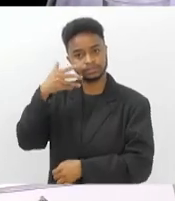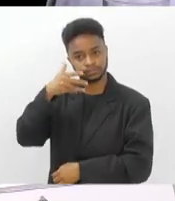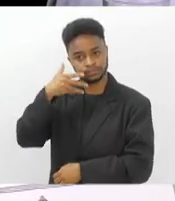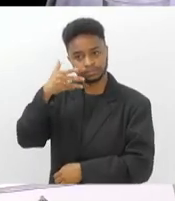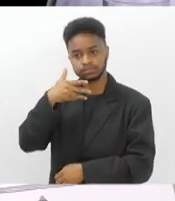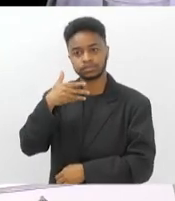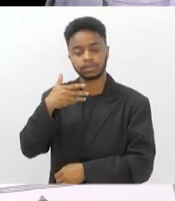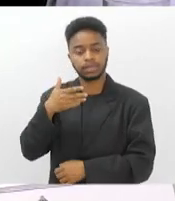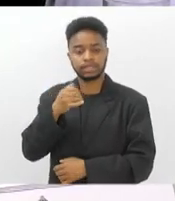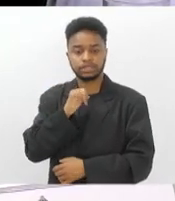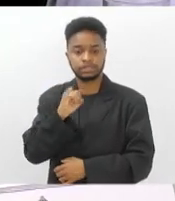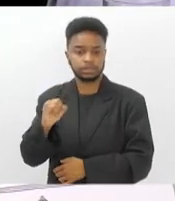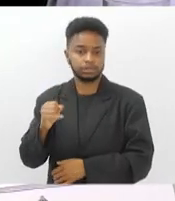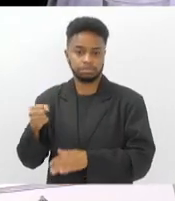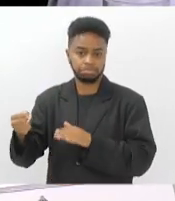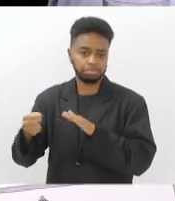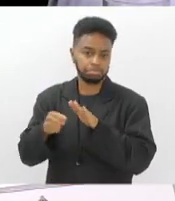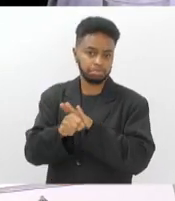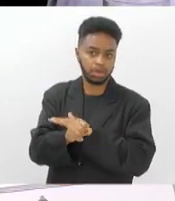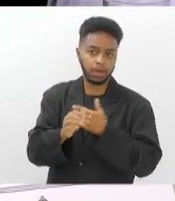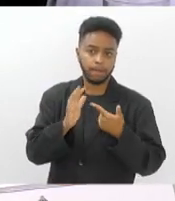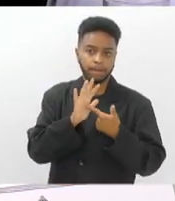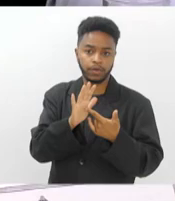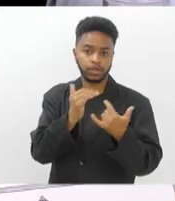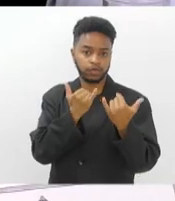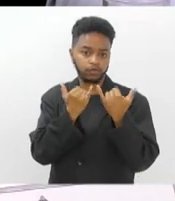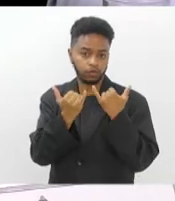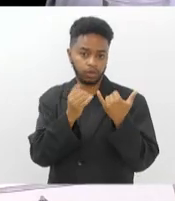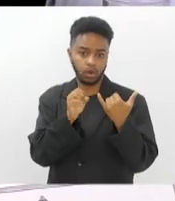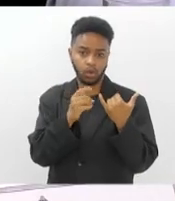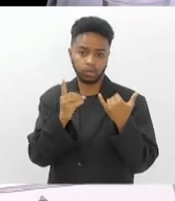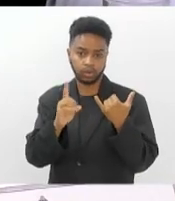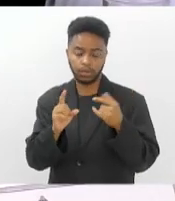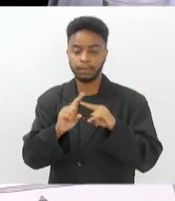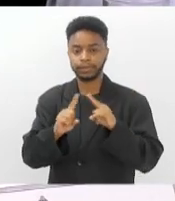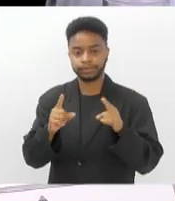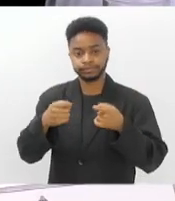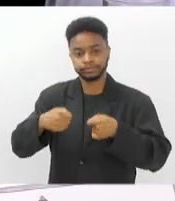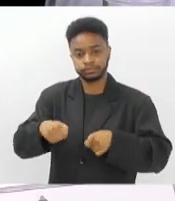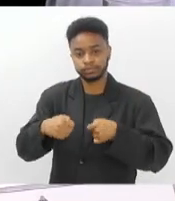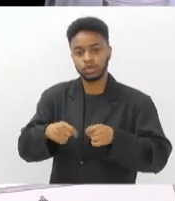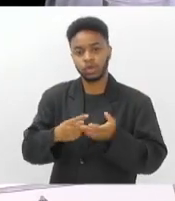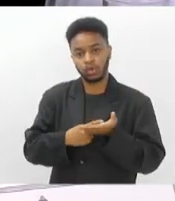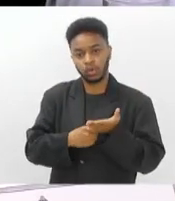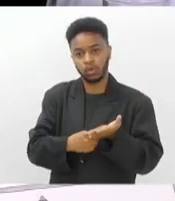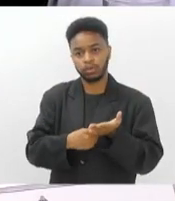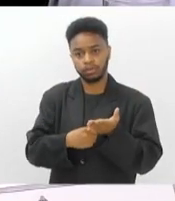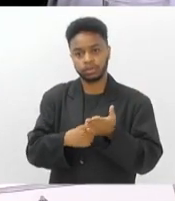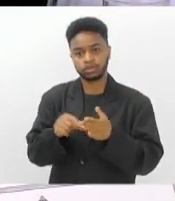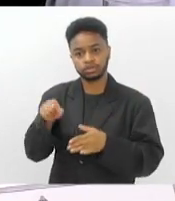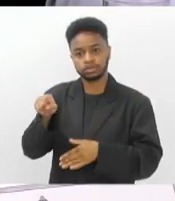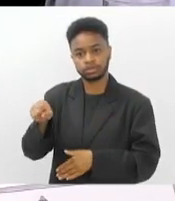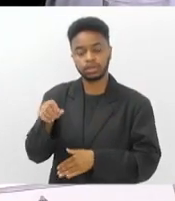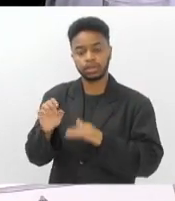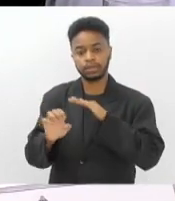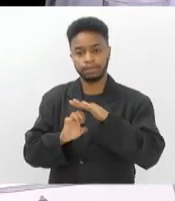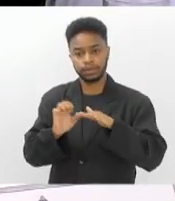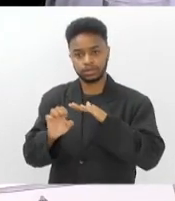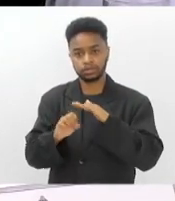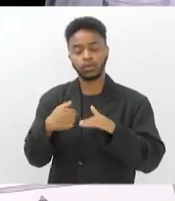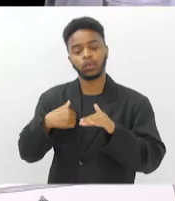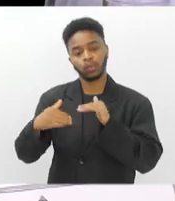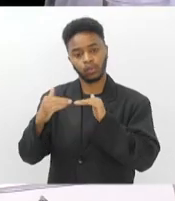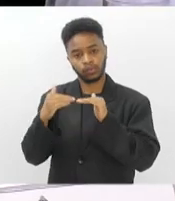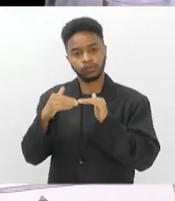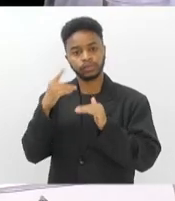independente deles trazerem informações mas o compromisso tem que partir da própria empresa concordo com com a deputada